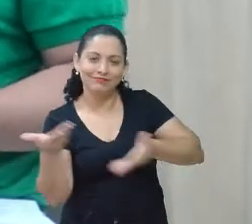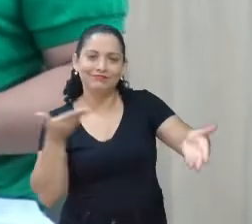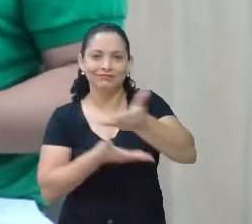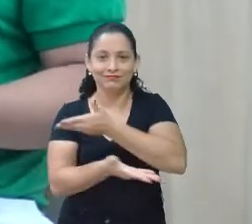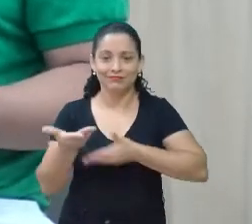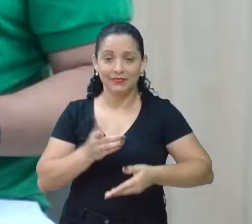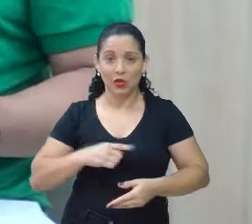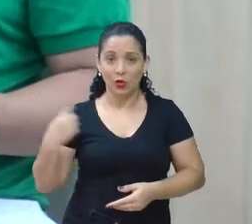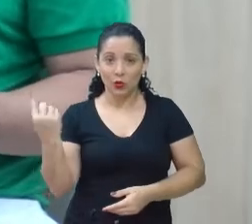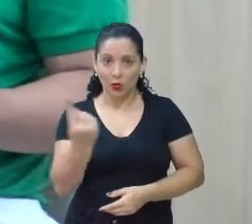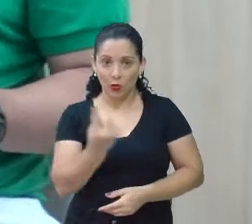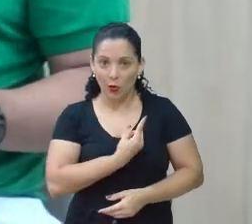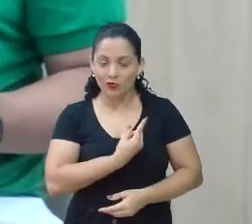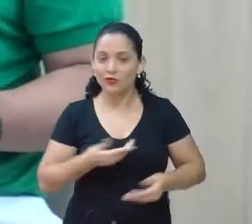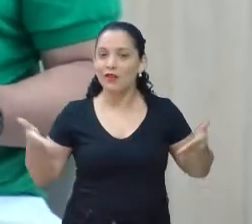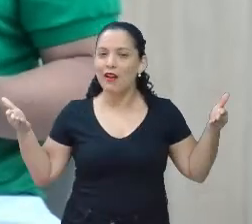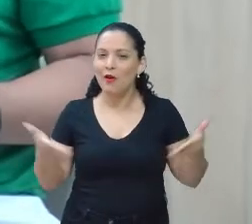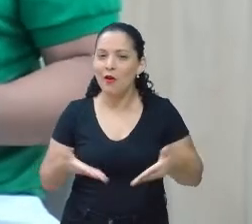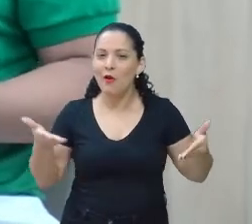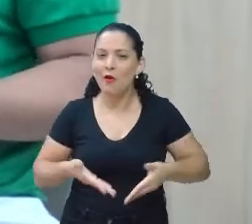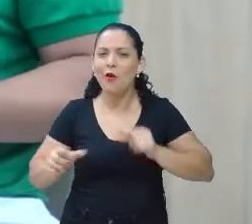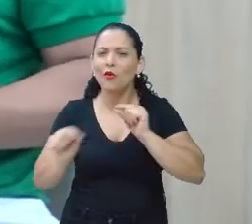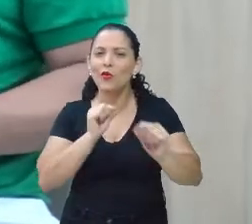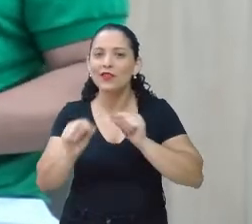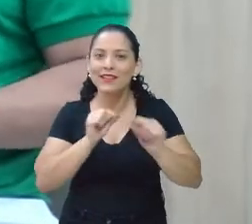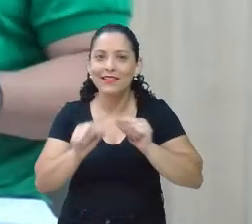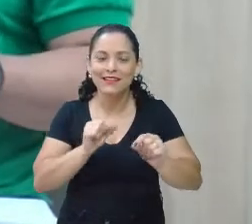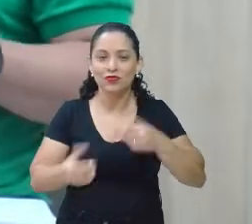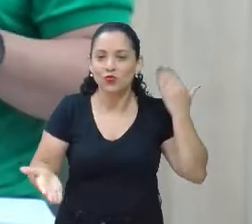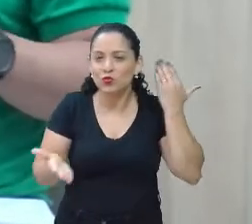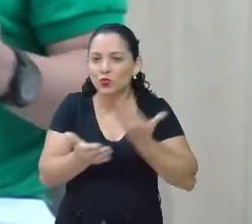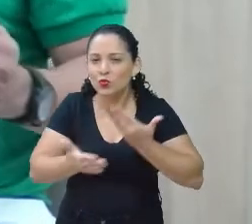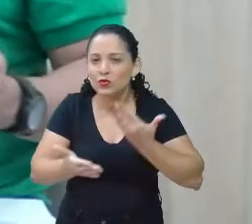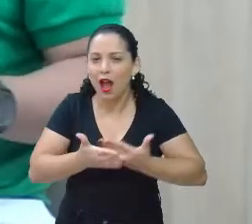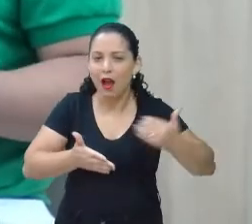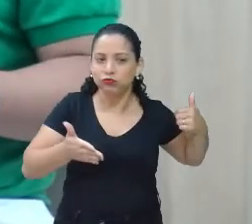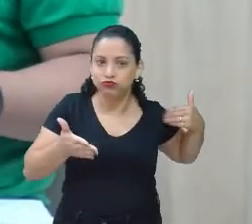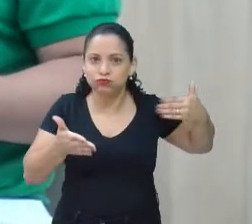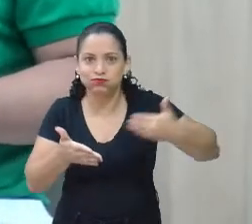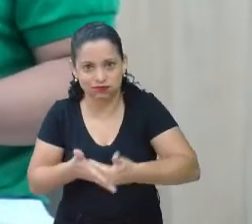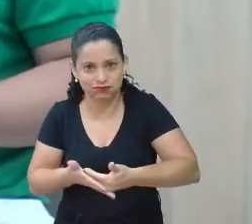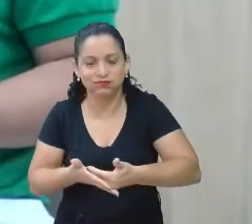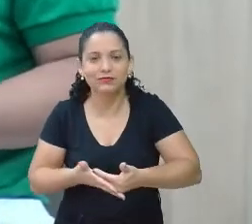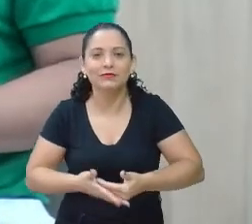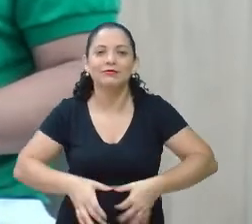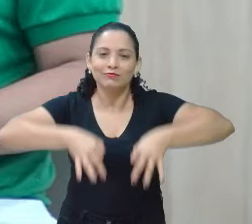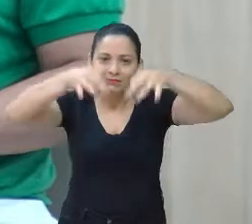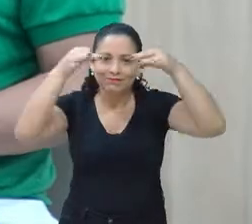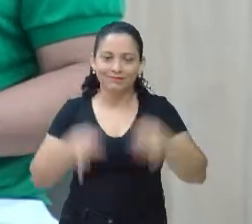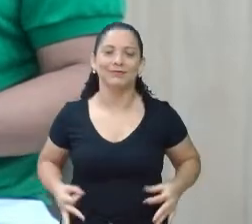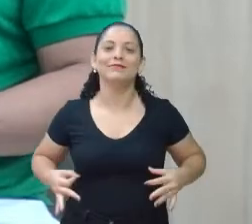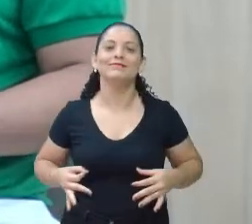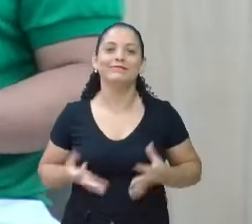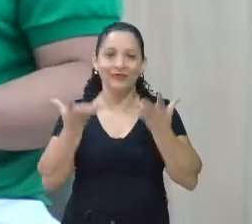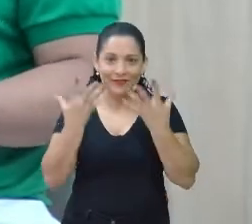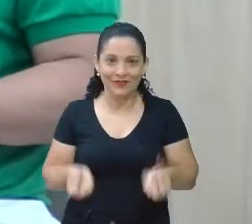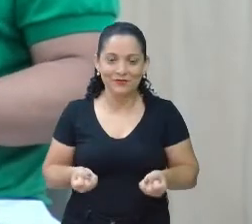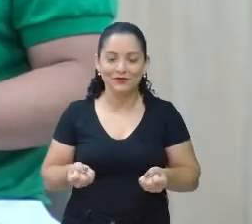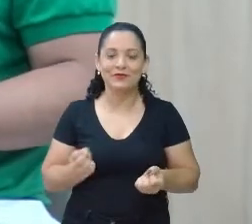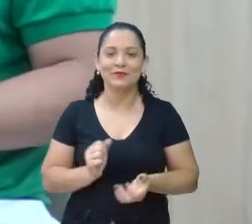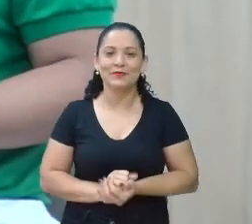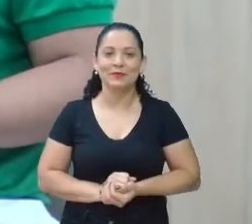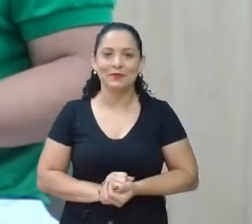aqui para compensar o prejuízo da pandemia em nossas vidas. Tecnologia e interação garantida com vocês. Vamos embora.